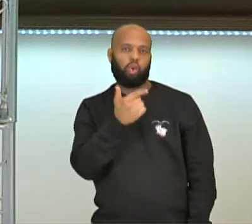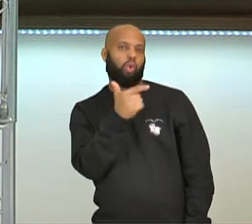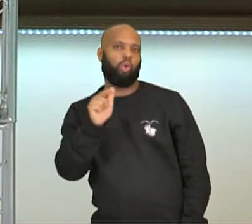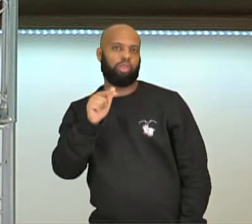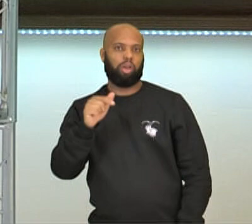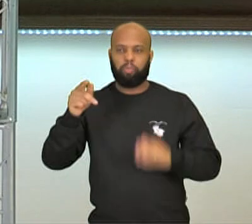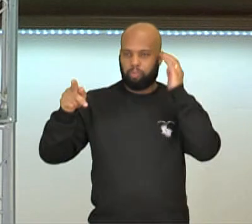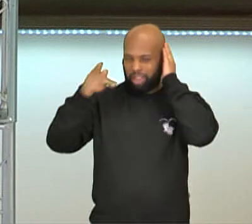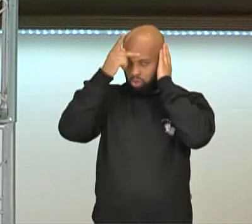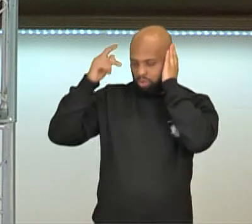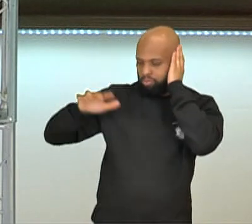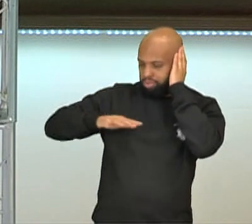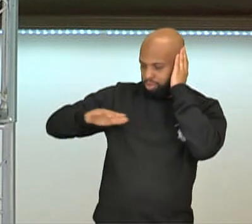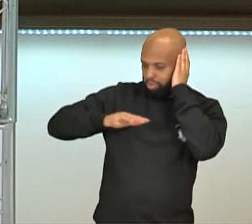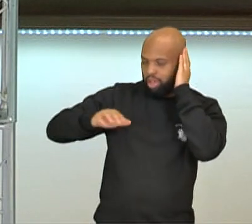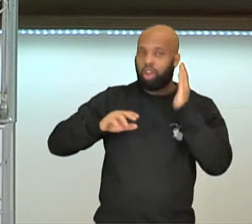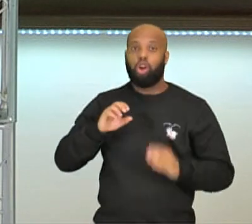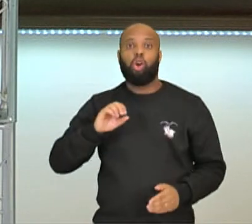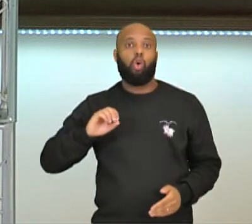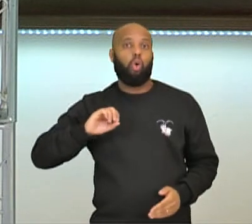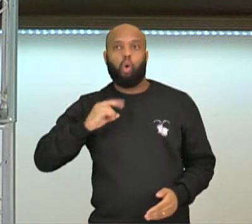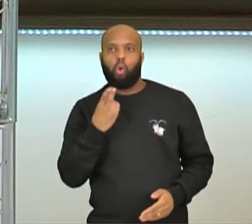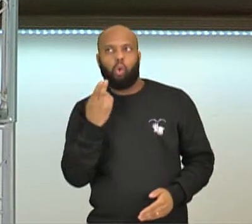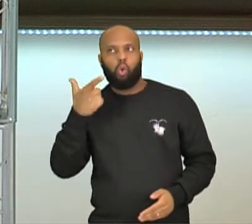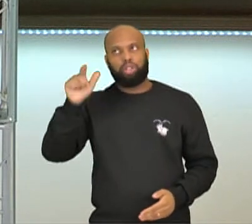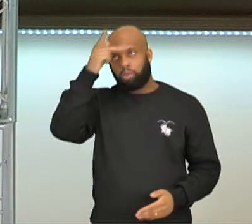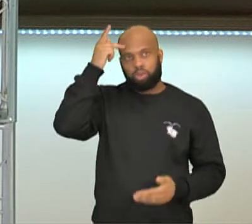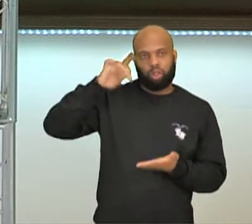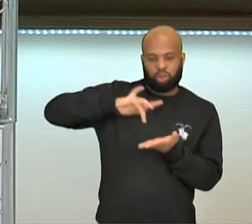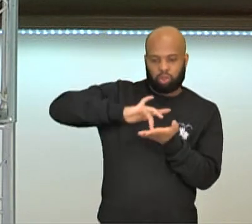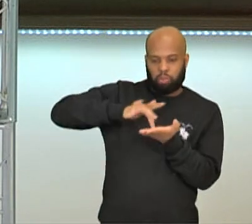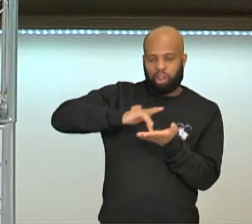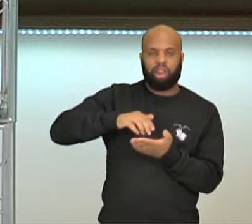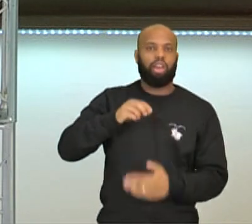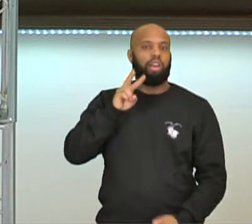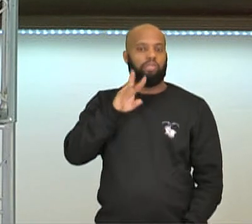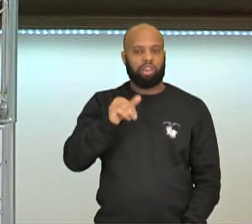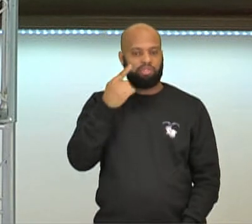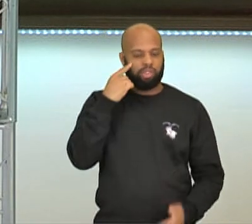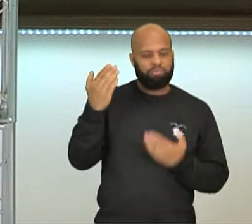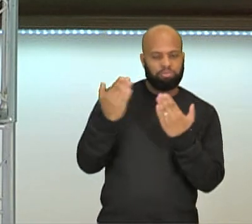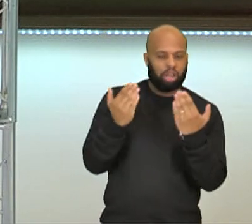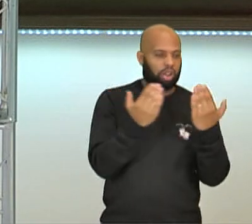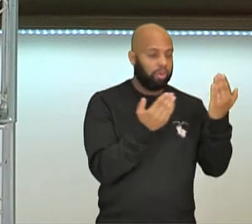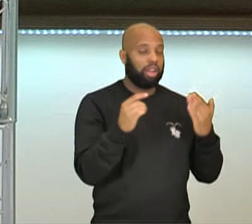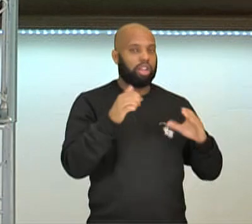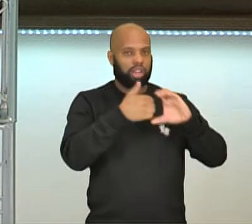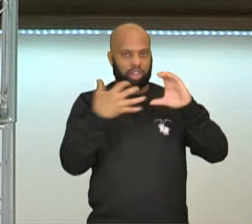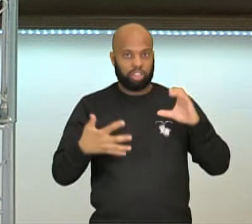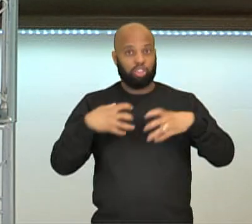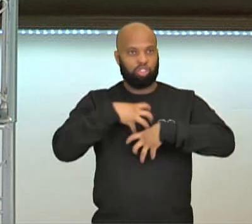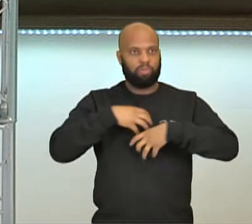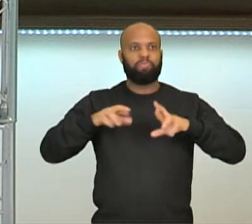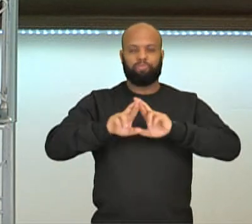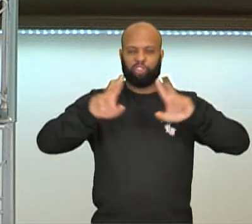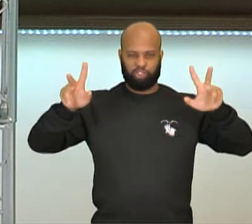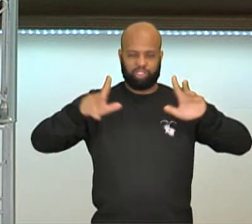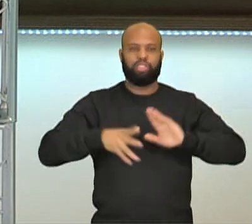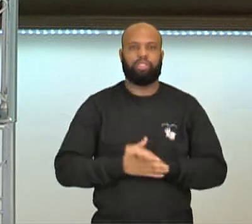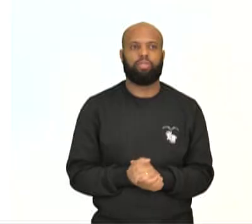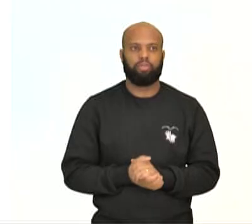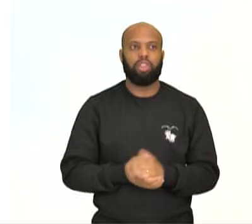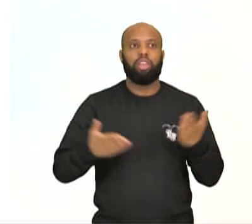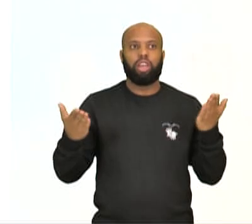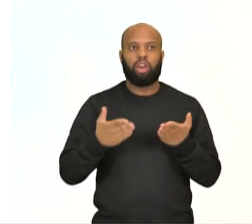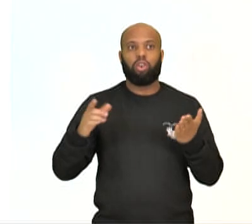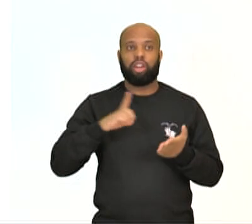pegar uma pessoa lá atrás do balé, né, a Duncan, então vocês vão ver que são características bem diferentes. E